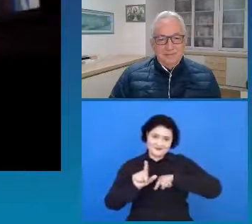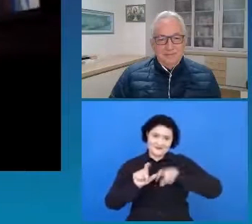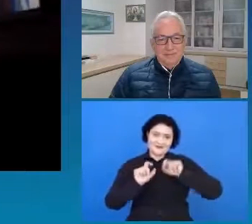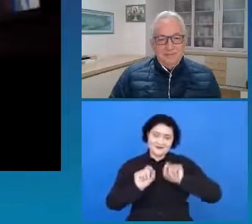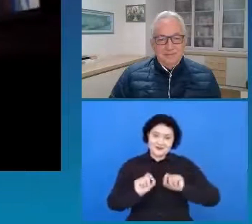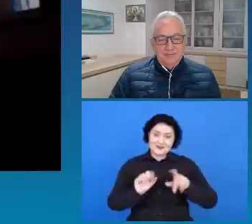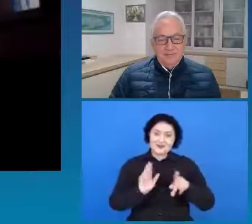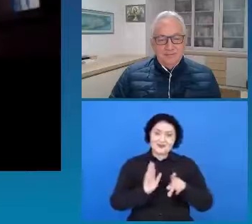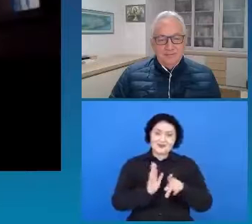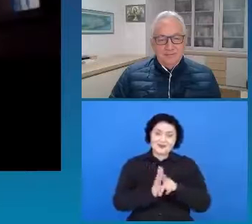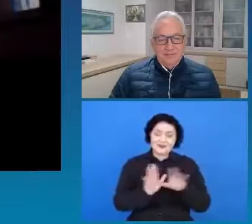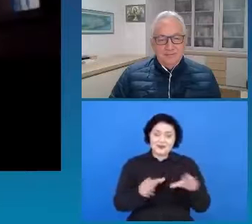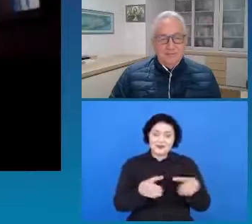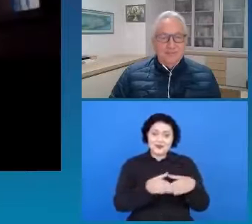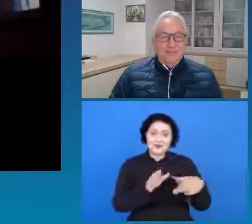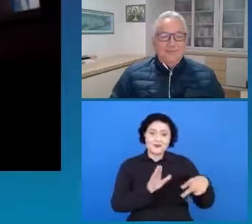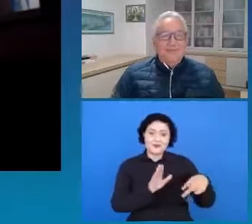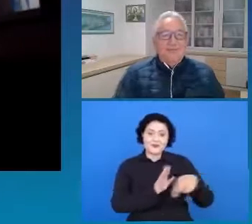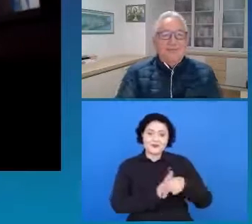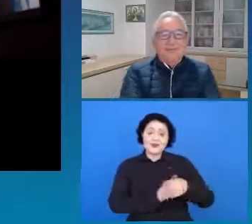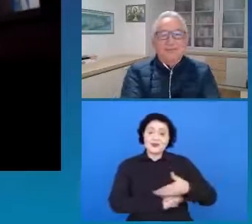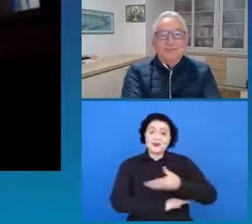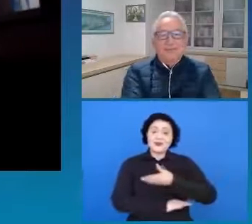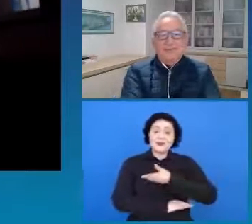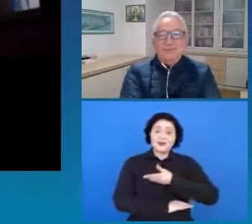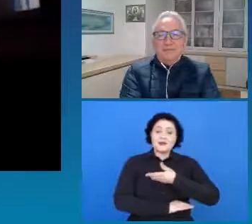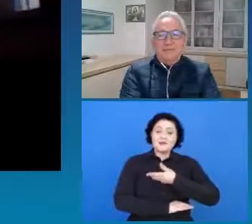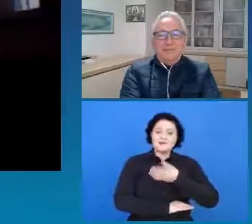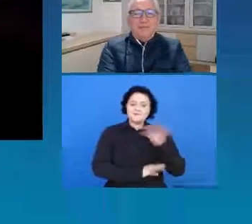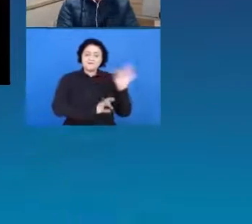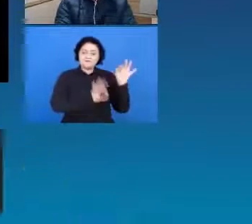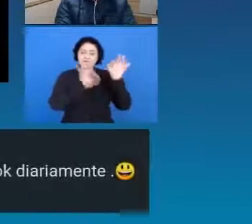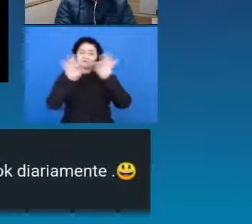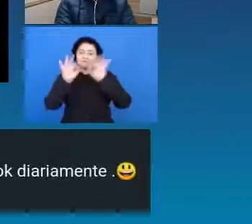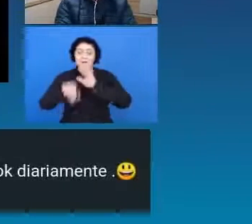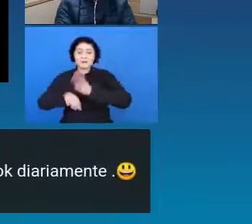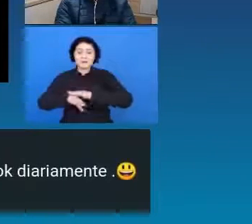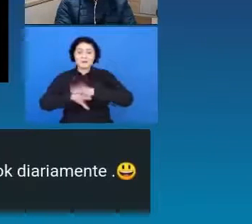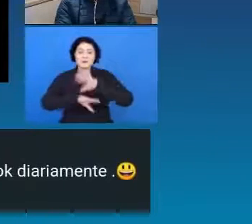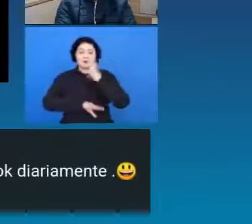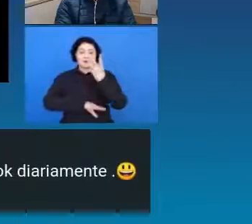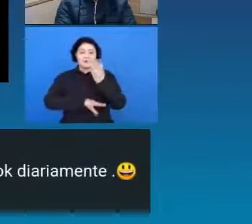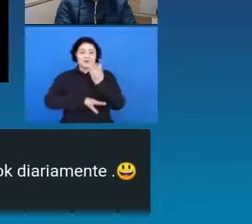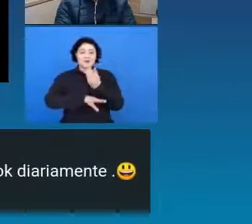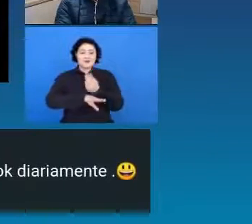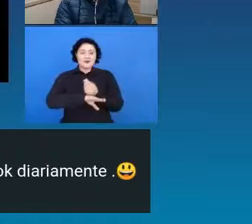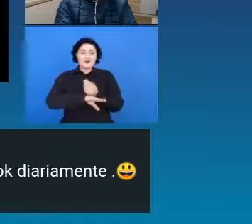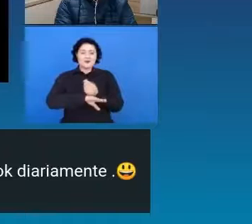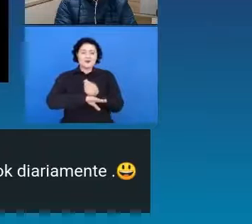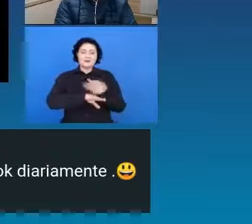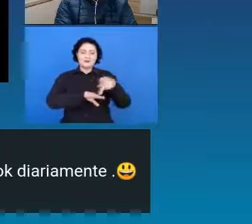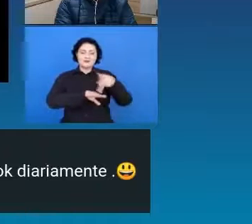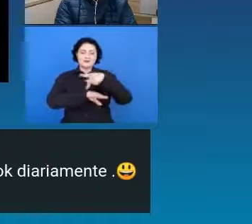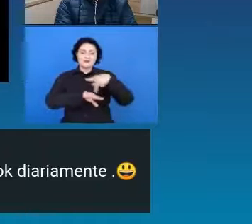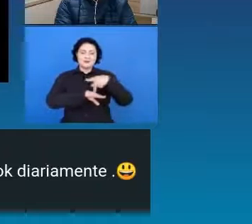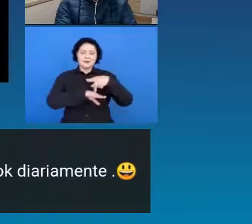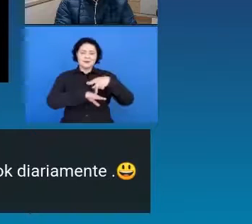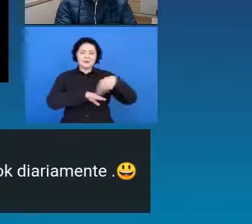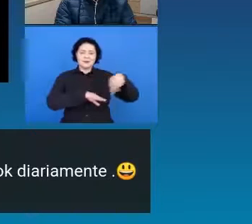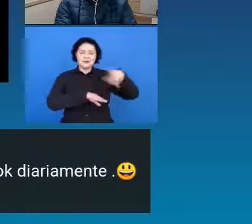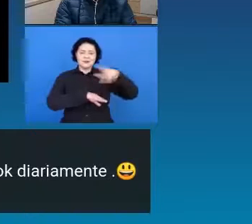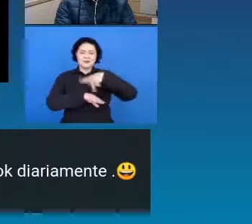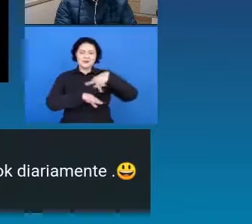ela e sua equipe os amigos já viram Esse Momento Espírita e Internacional né